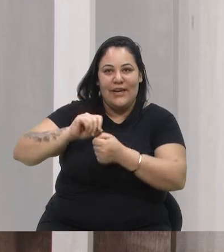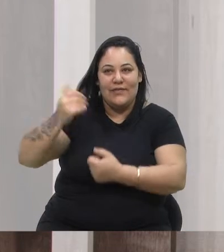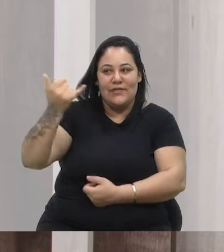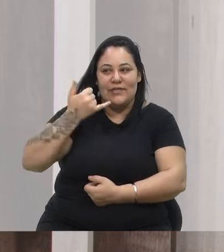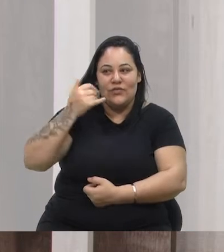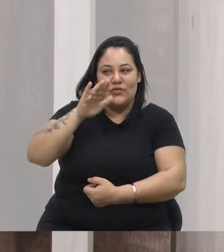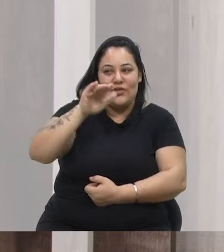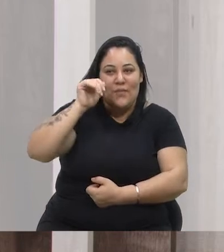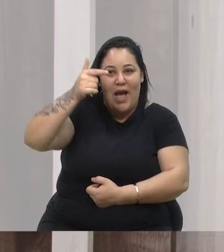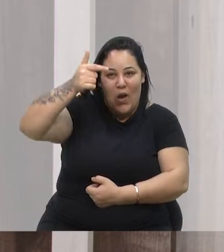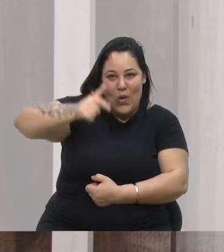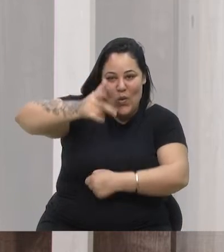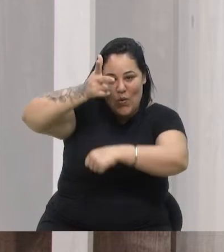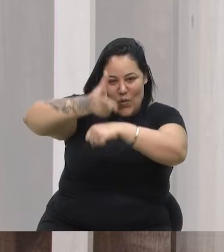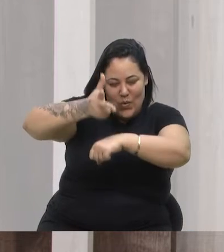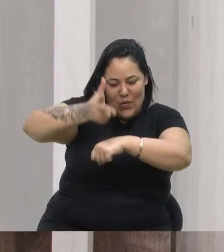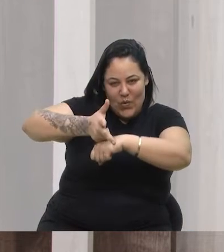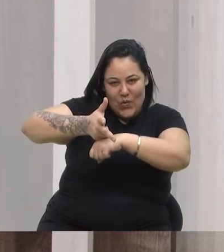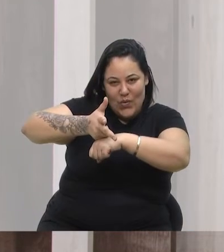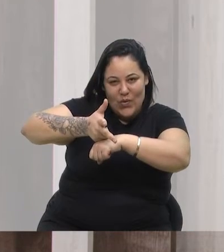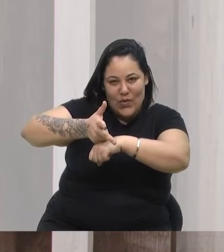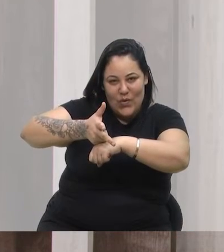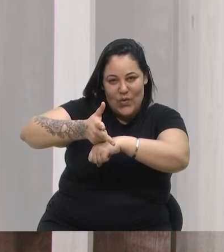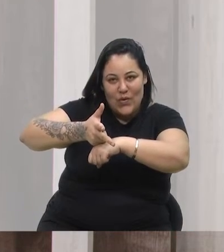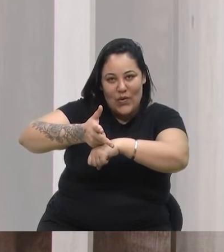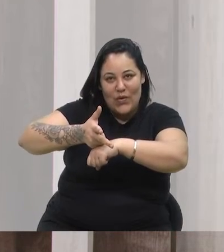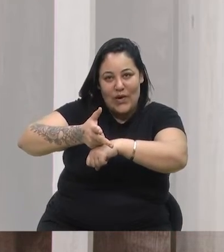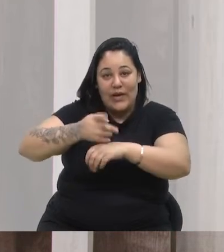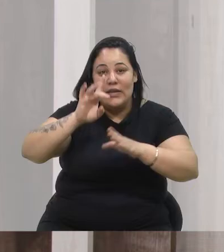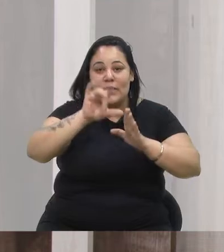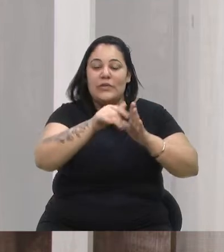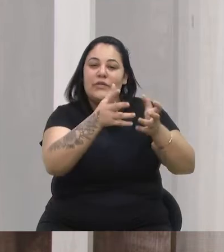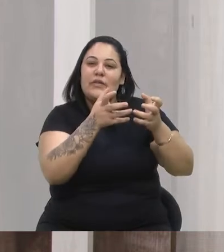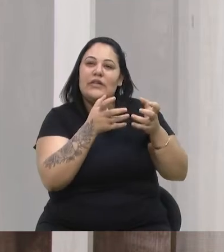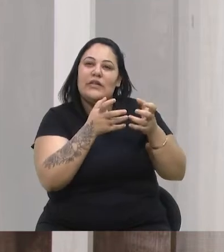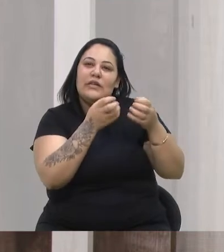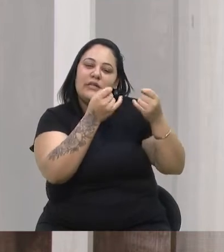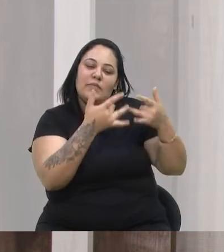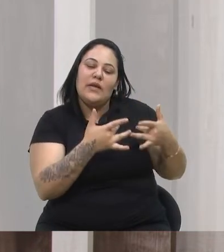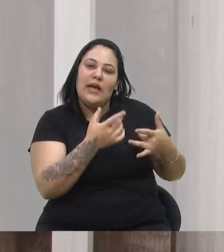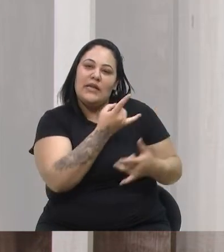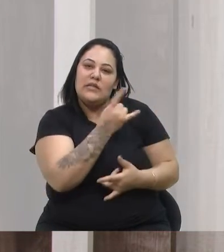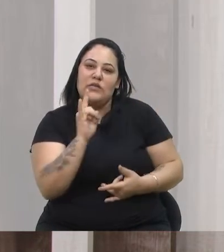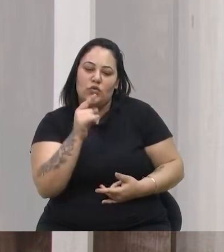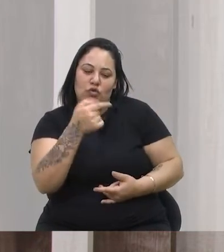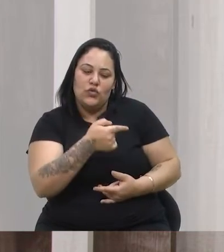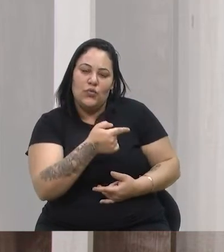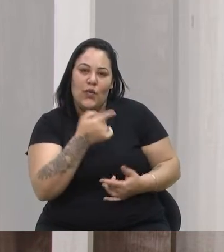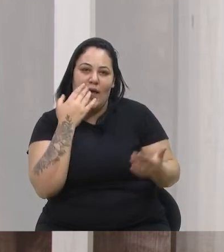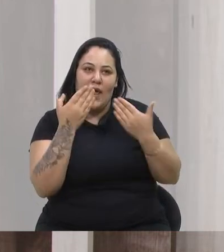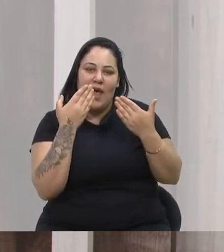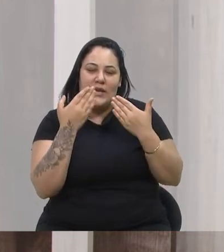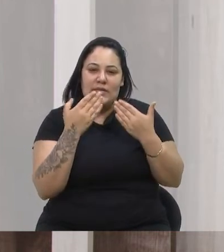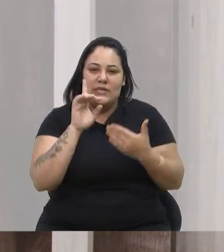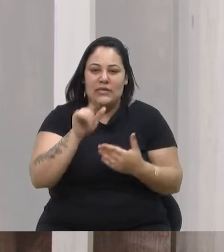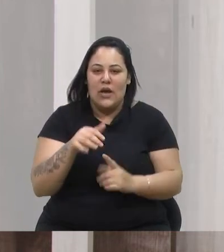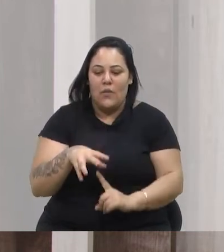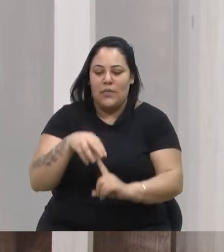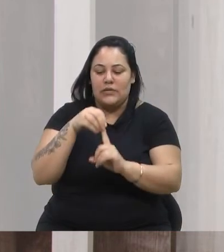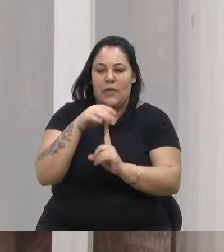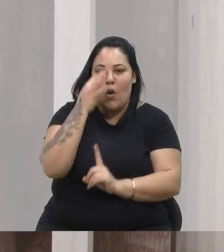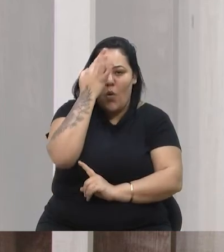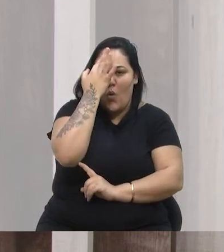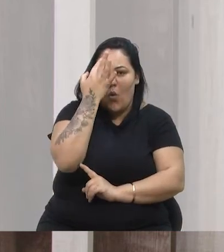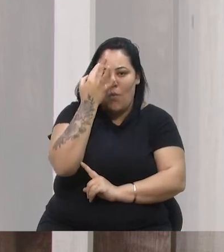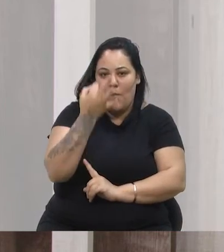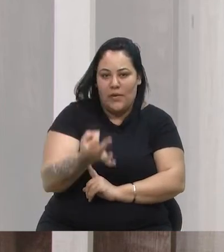sinal e vamos chamar mais um trecho, e depois disso eu gostaria de problematizar contigo exatamente esse último